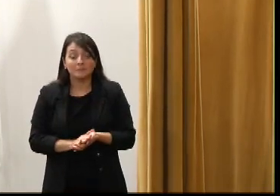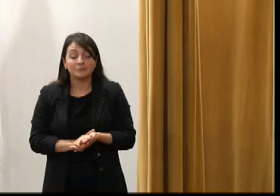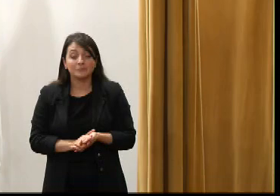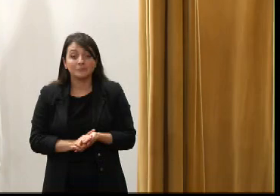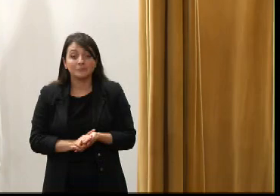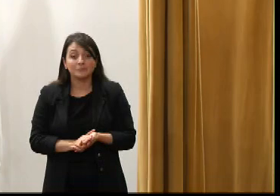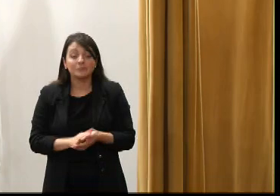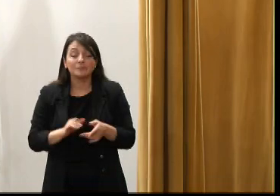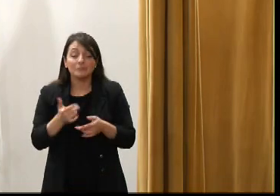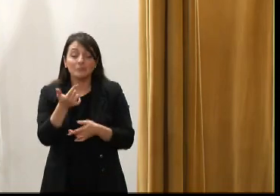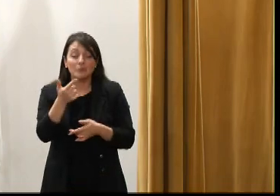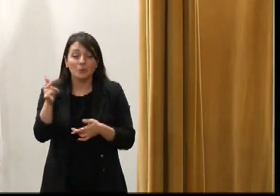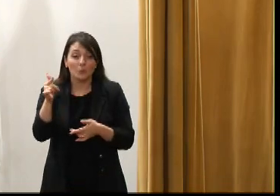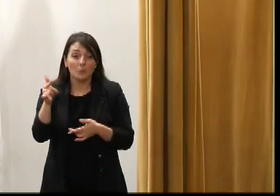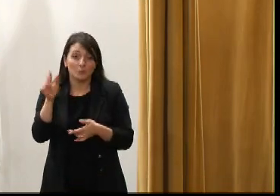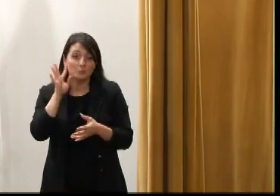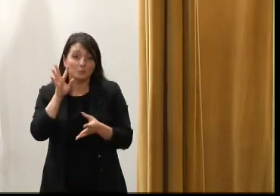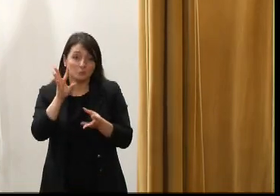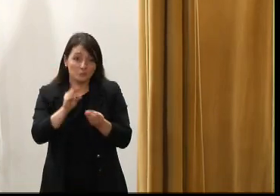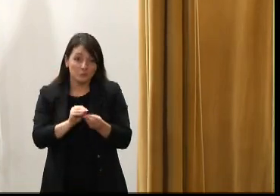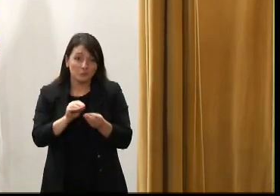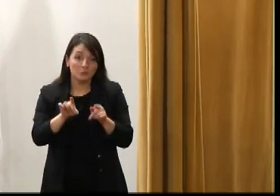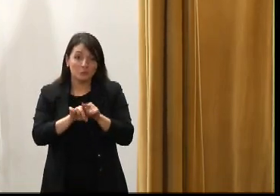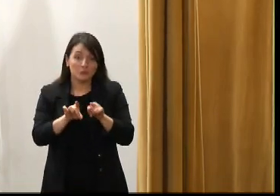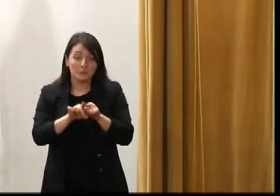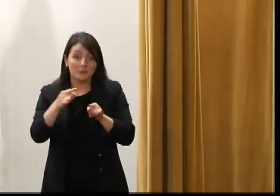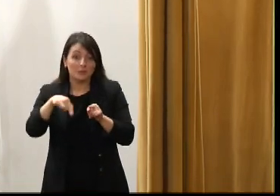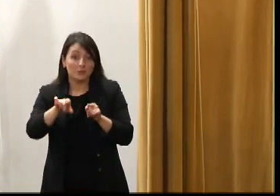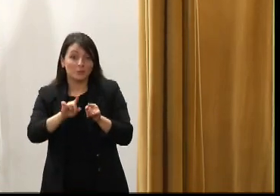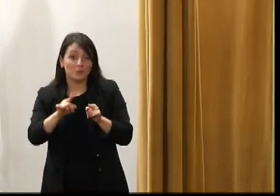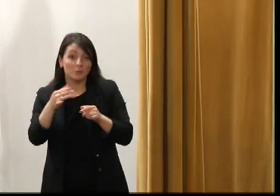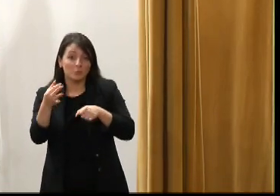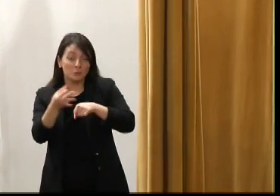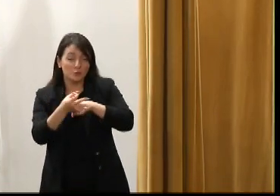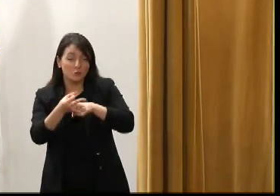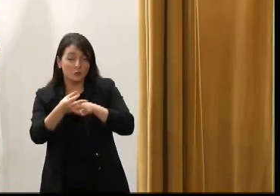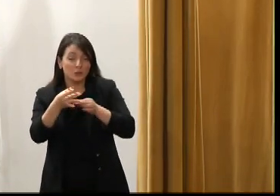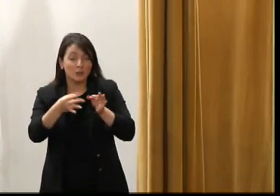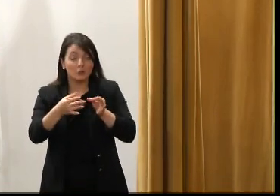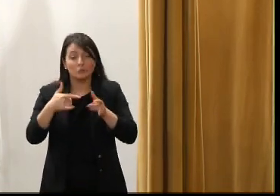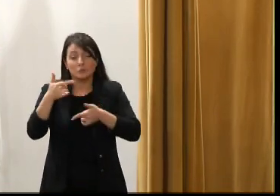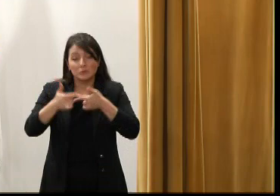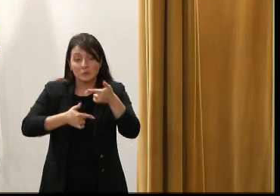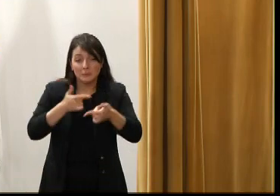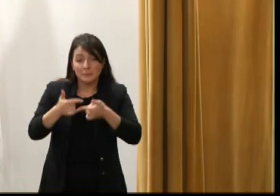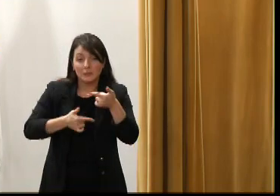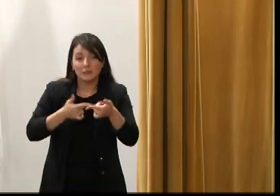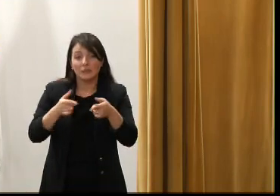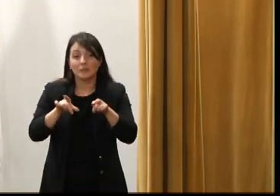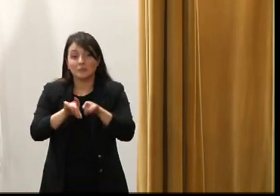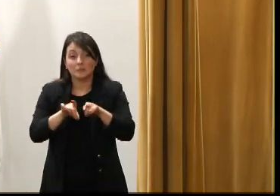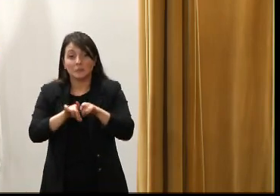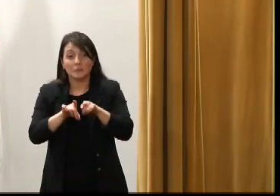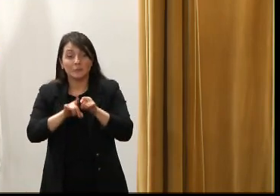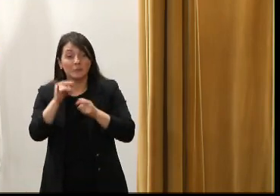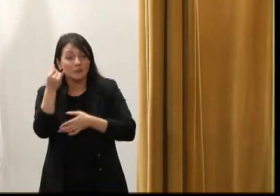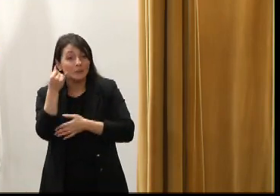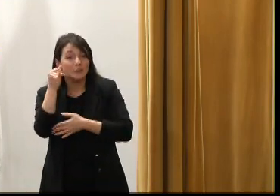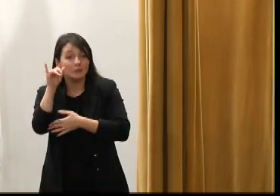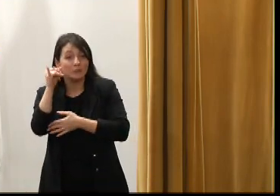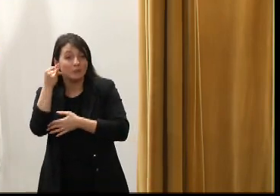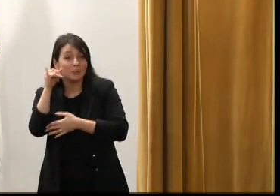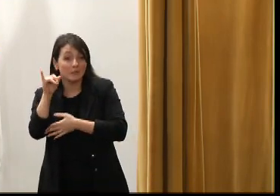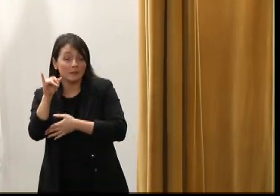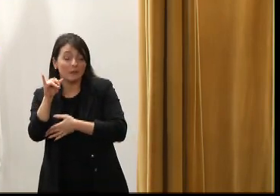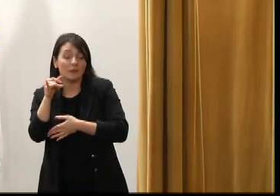Outra conclusão para lidar nesse cenário é que o direito vai trabalhar cada vez mais com prevenção e